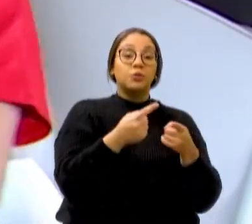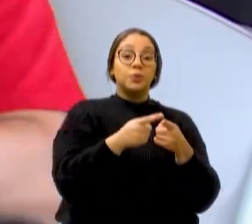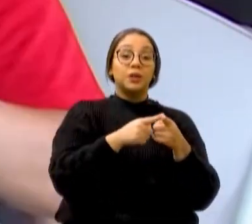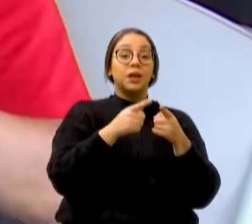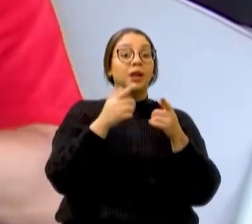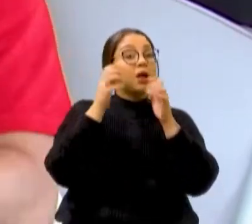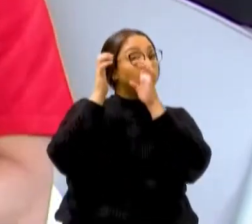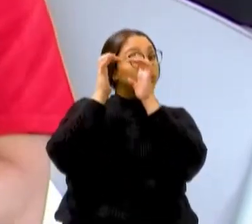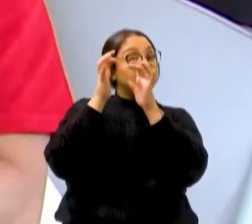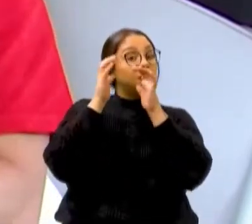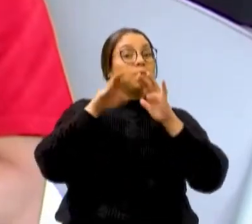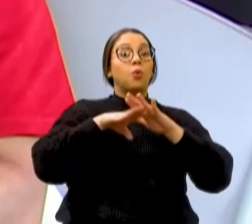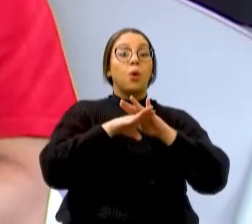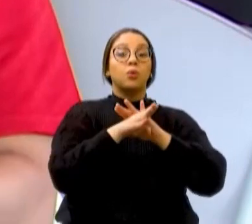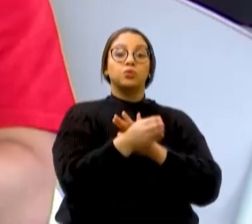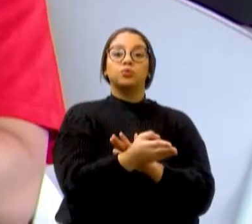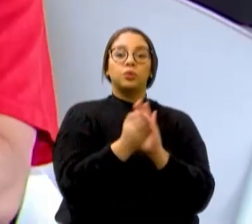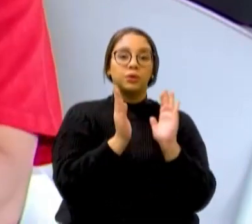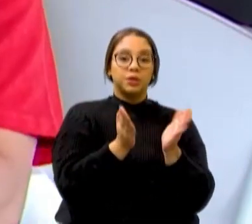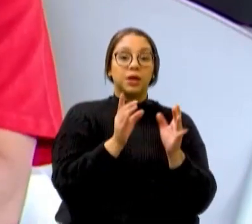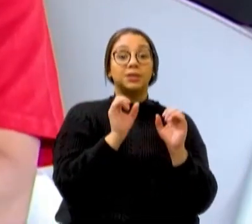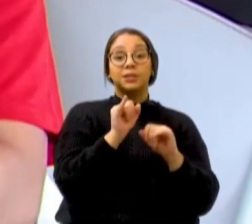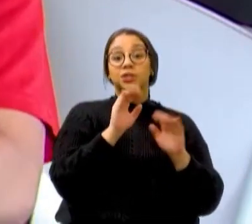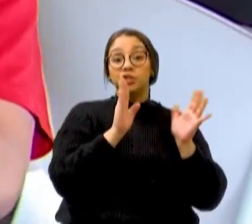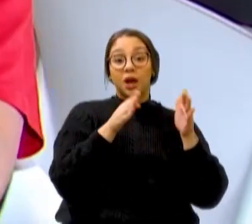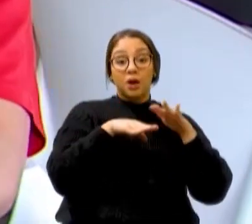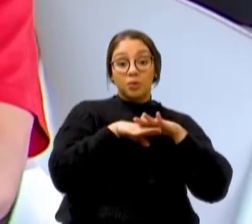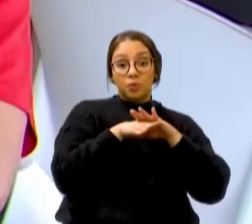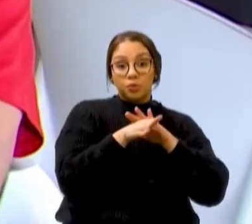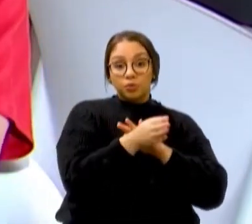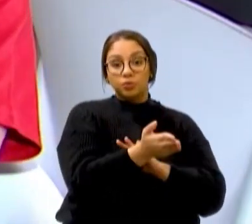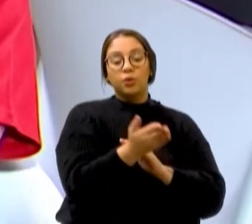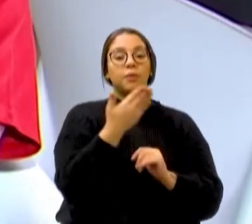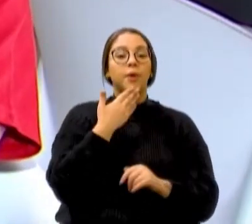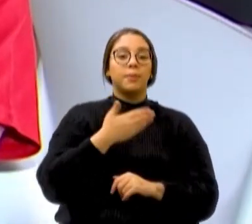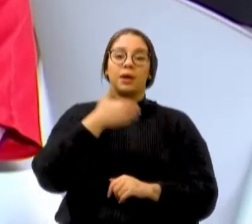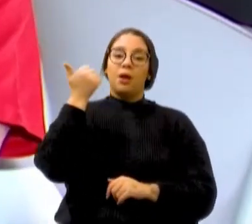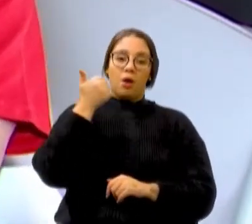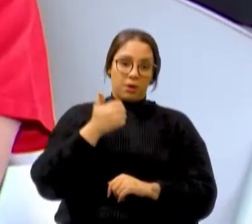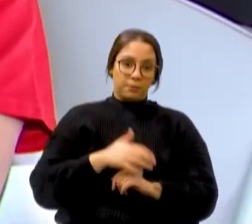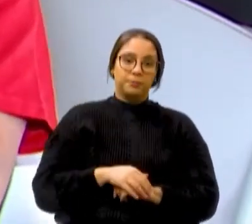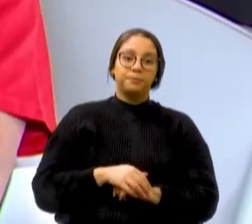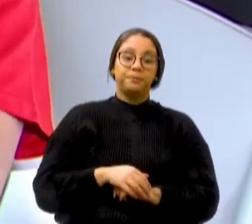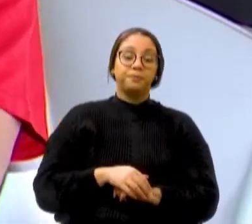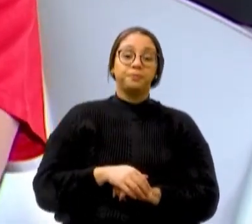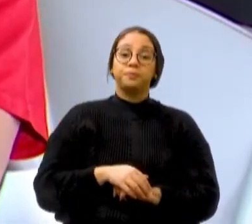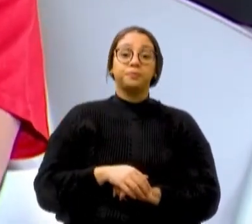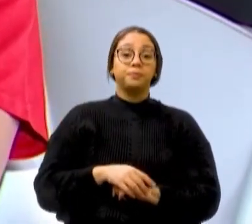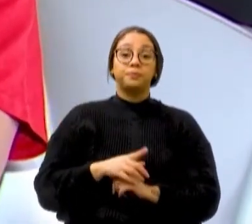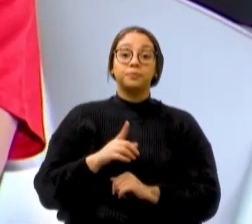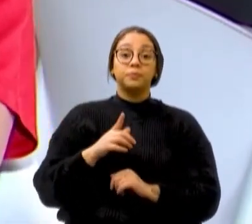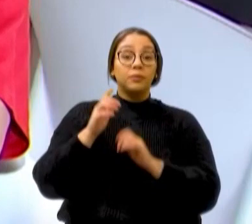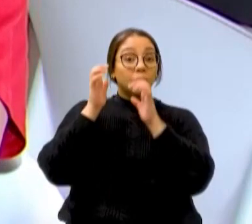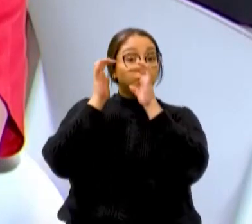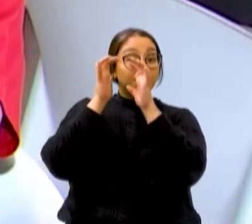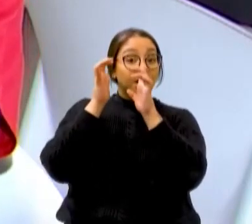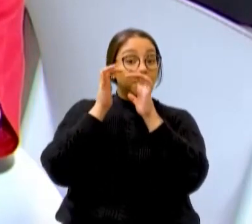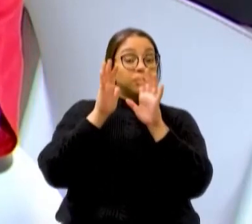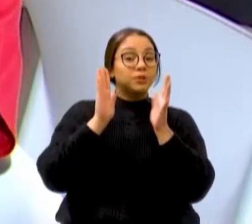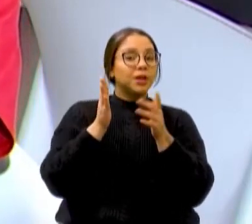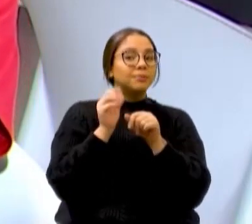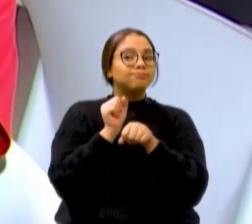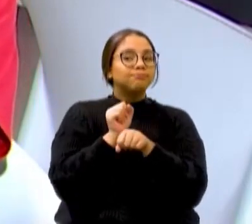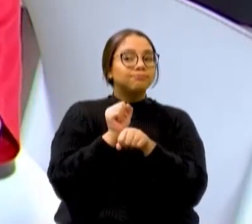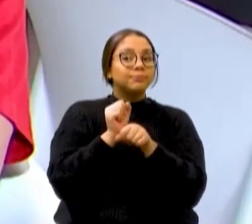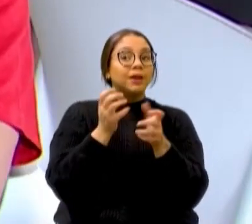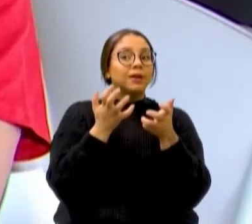no mesmo horário, porque o cérebro acostuma, a mente acostuma, e ao acostumar o rendimento é maior. Então é como se o cérebro